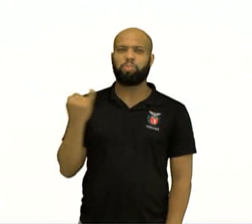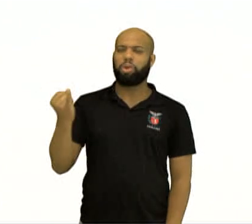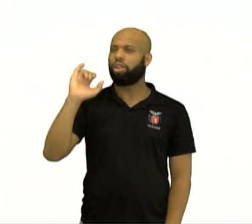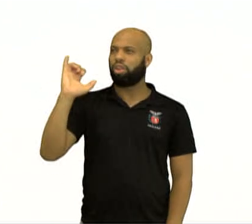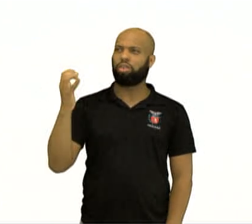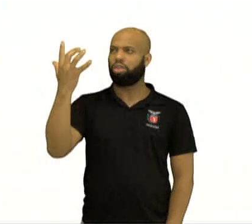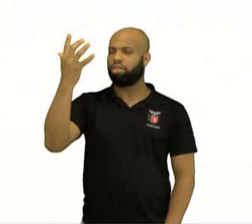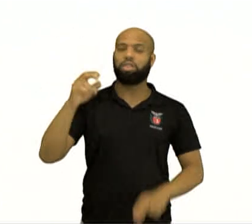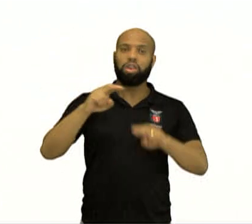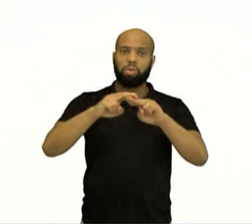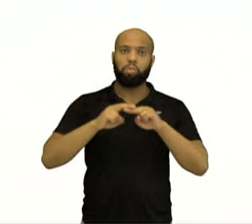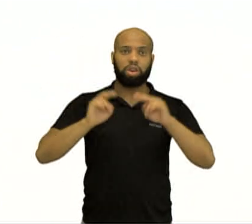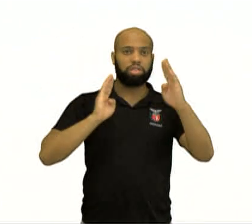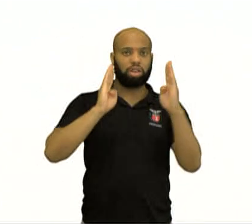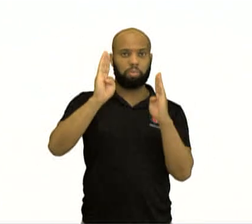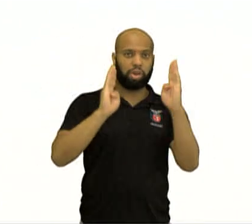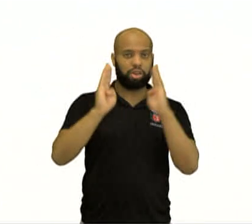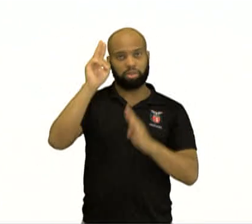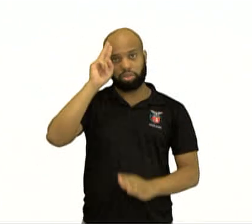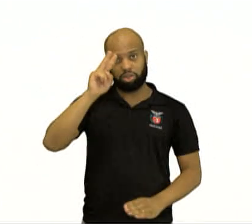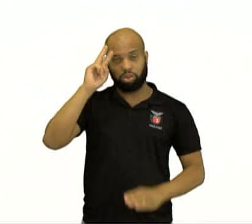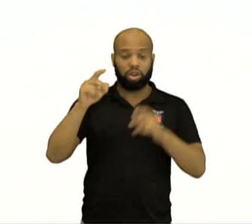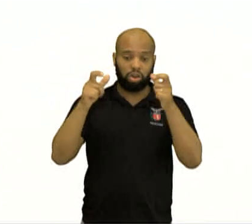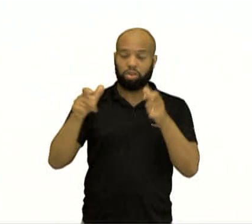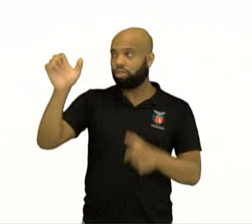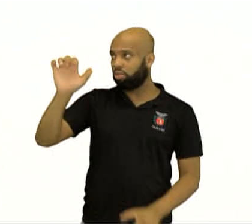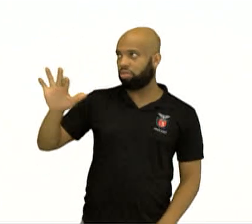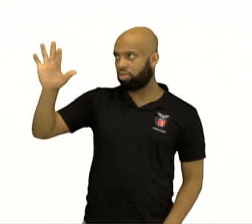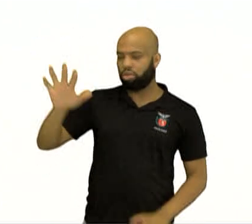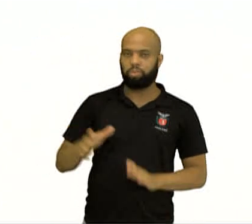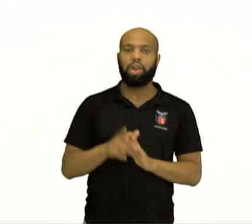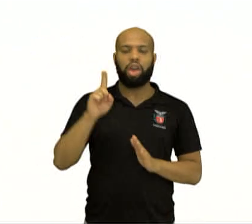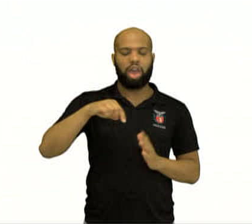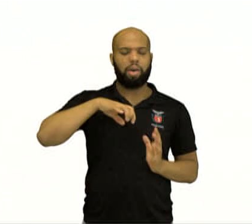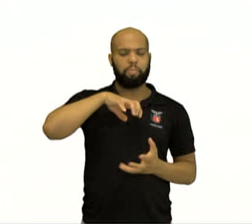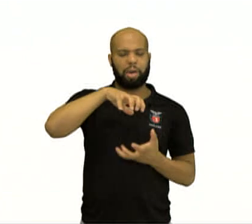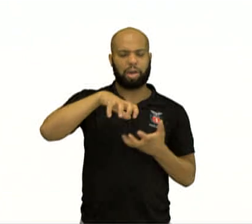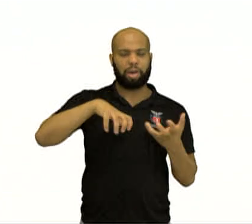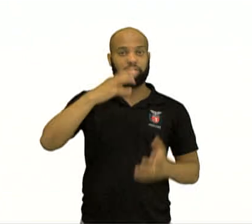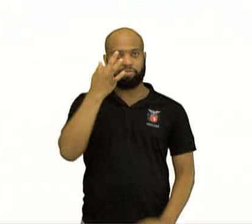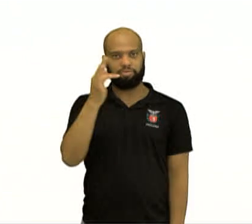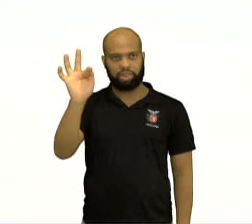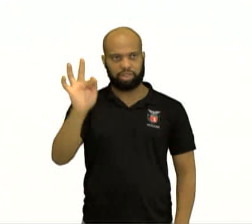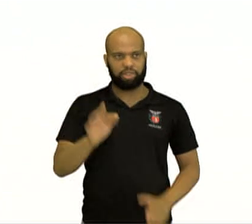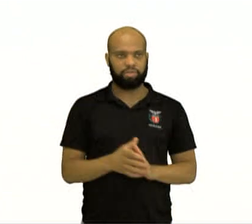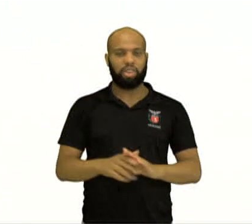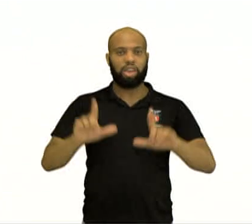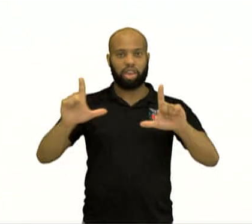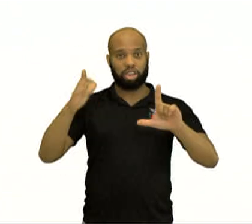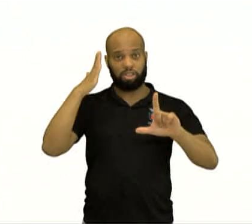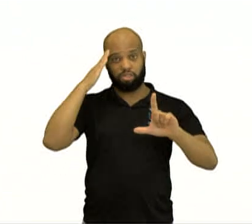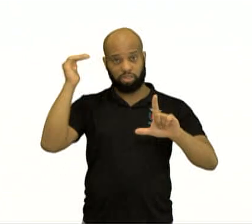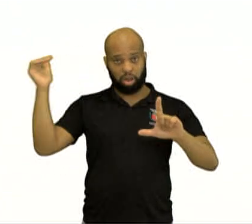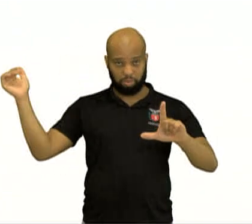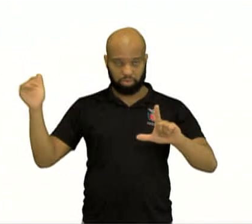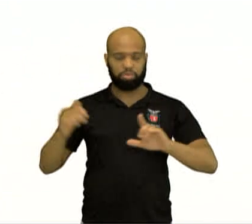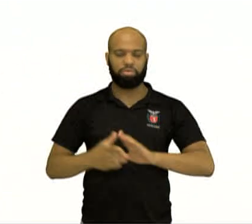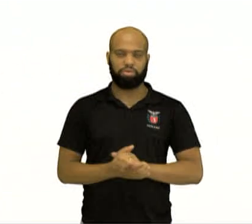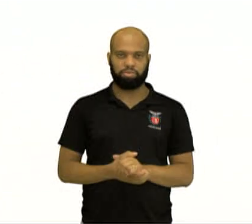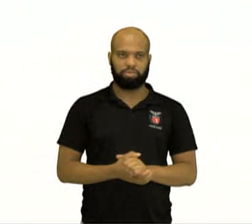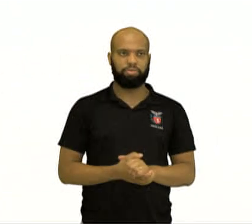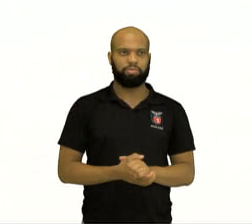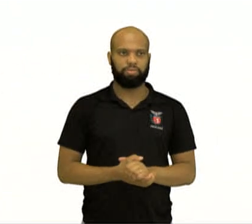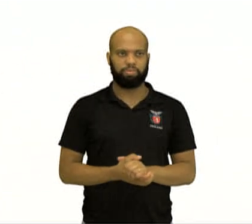acontecimentos decorrentes desse período na história europeia, a Revolução Francesa. Quadrinho famoso esse, bem típico,